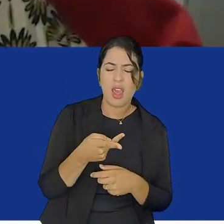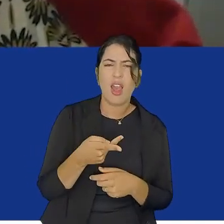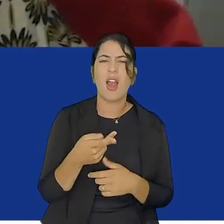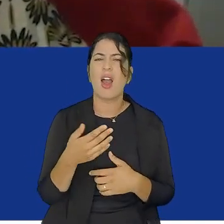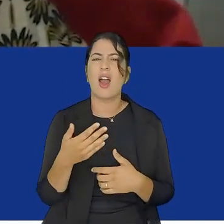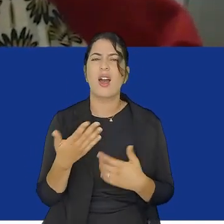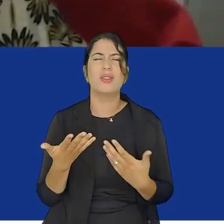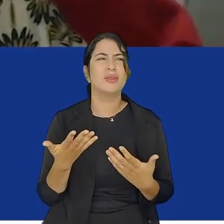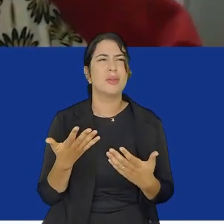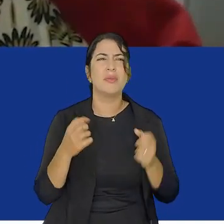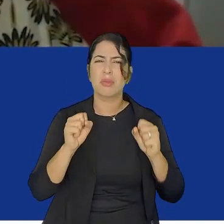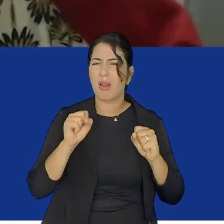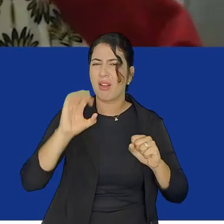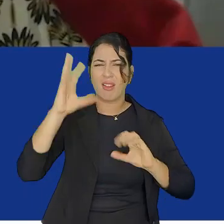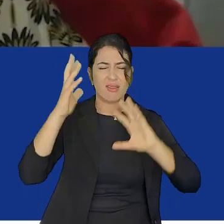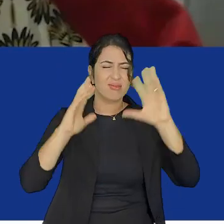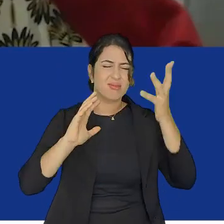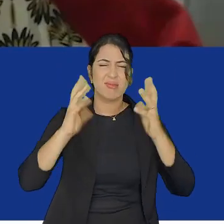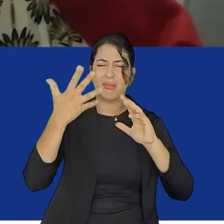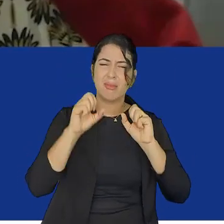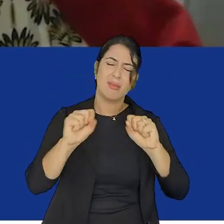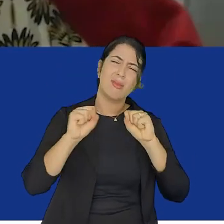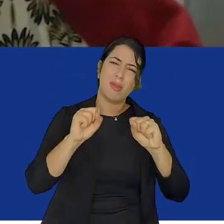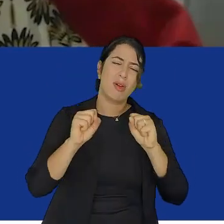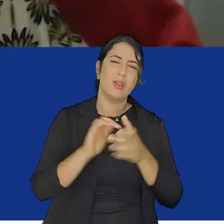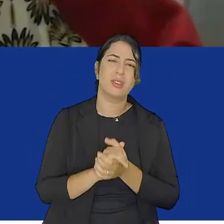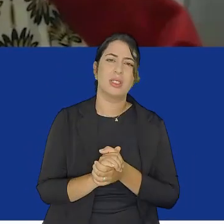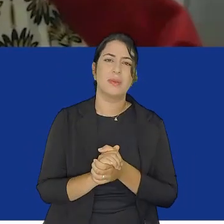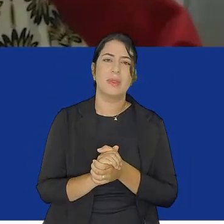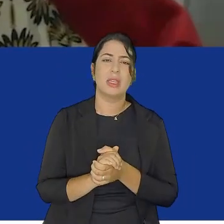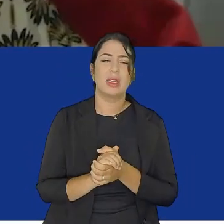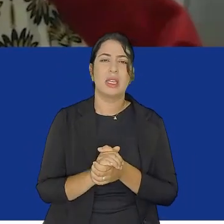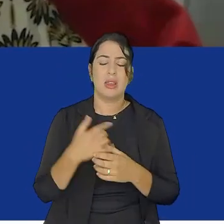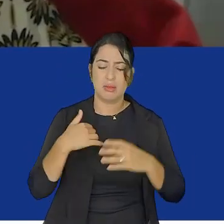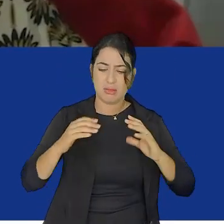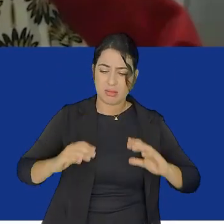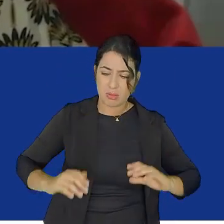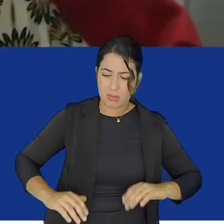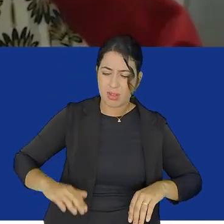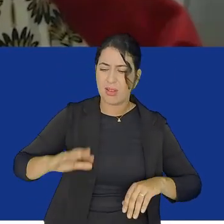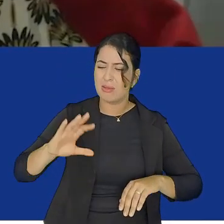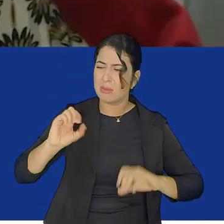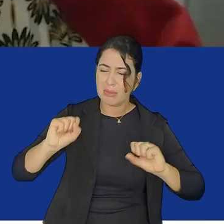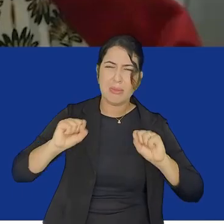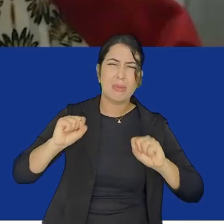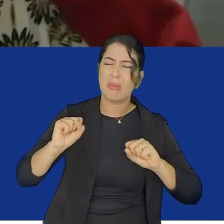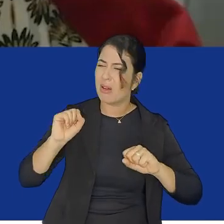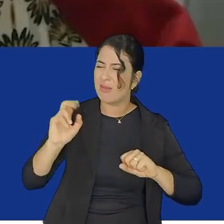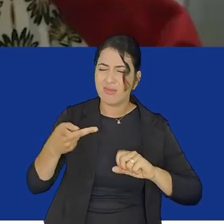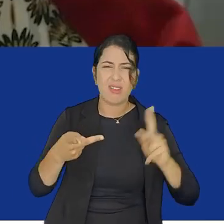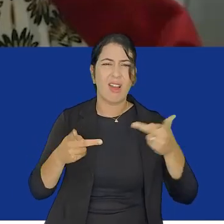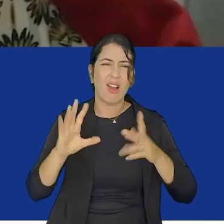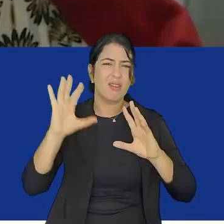da conversa, né? De errar no trabalho, de errar no comportamento, existe essa possibilidade, isso cabe, né?